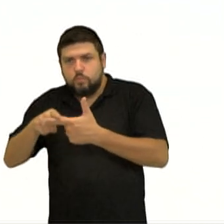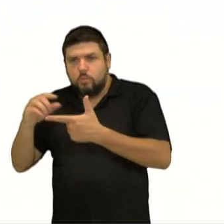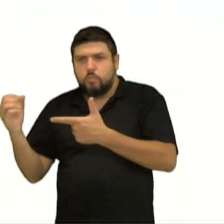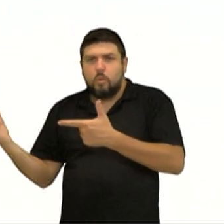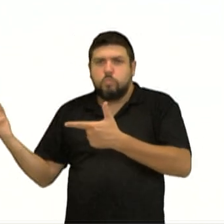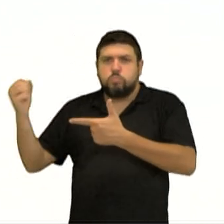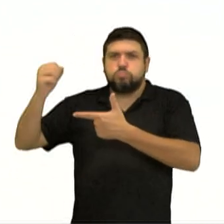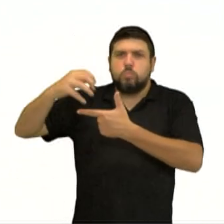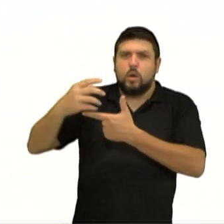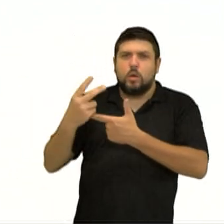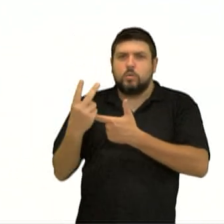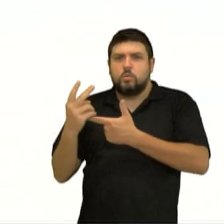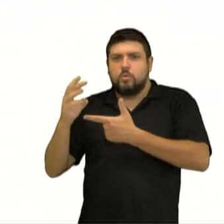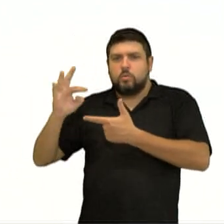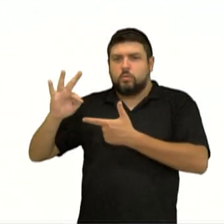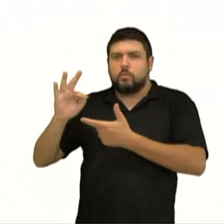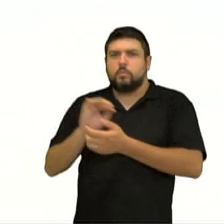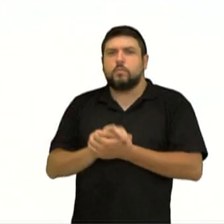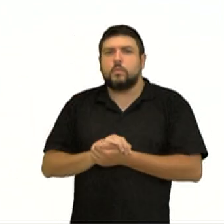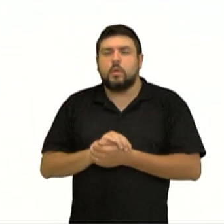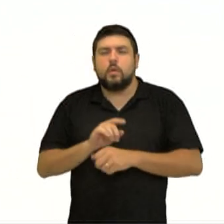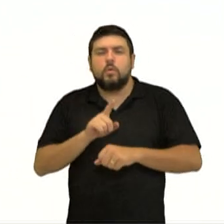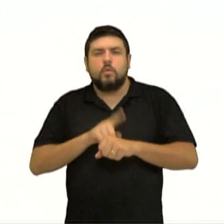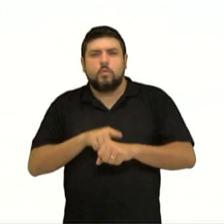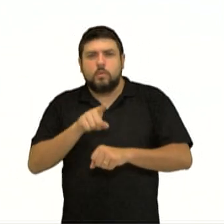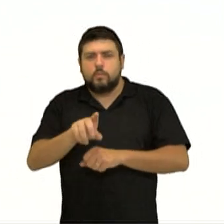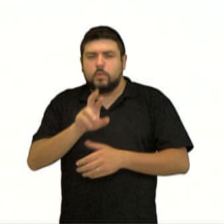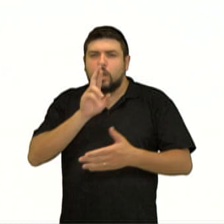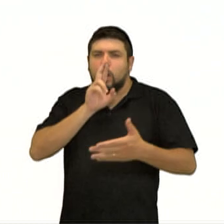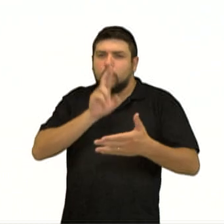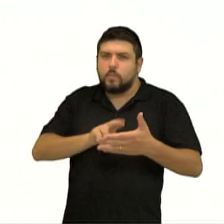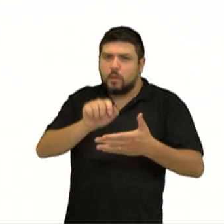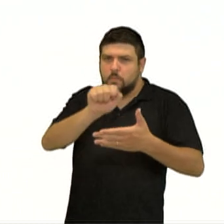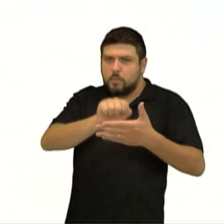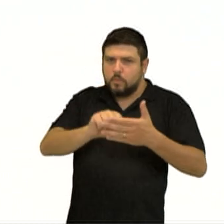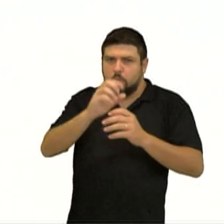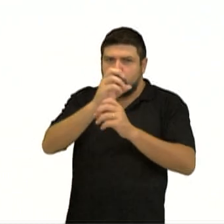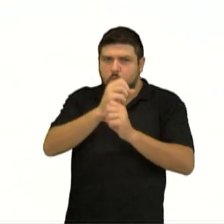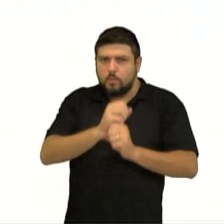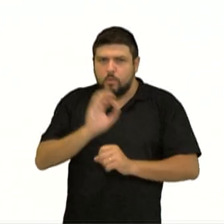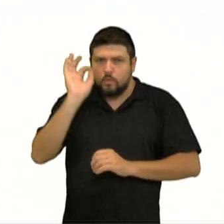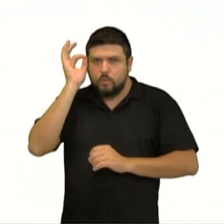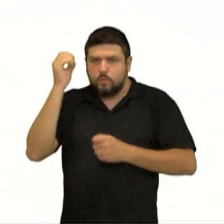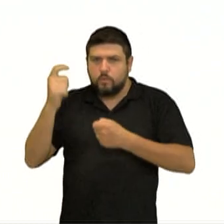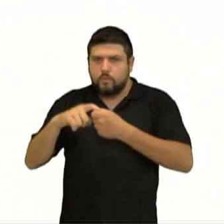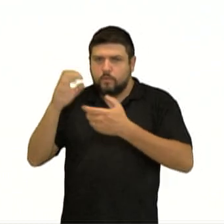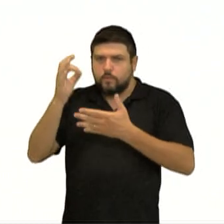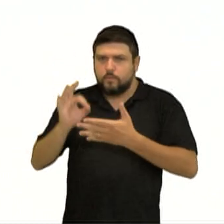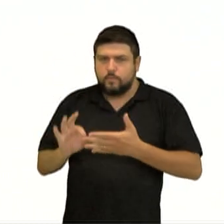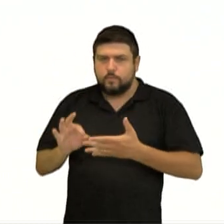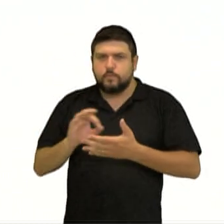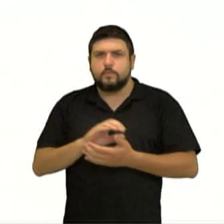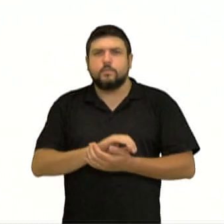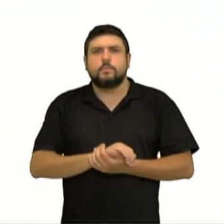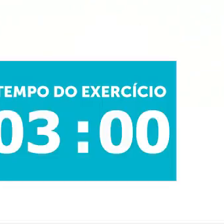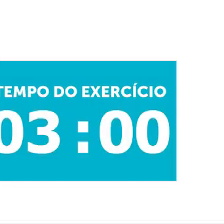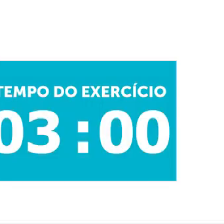toneladas. Eu vou dar um tempinho para vocês responderem, para vocês poderem pegar os carnês de vocês e daqui a pouco a gente volta para responder essa